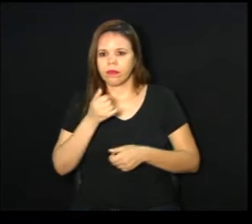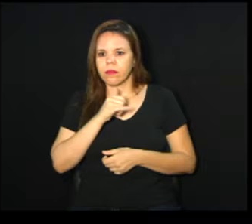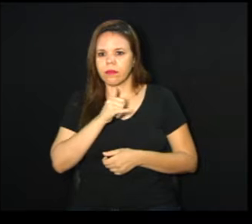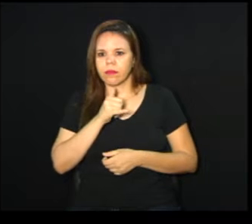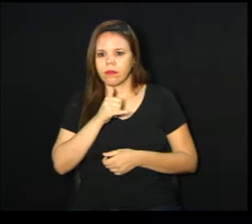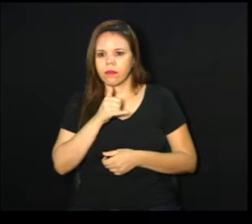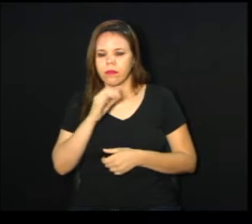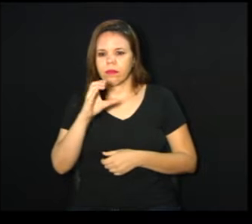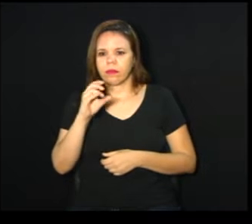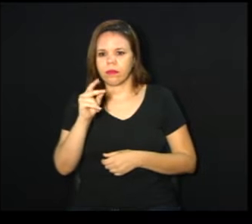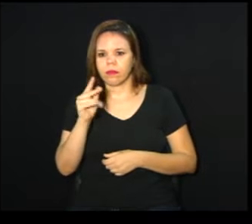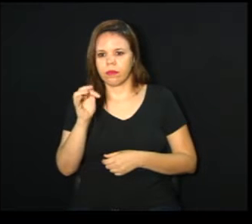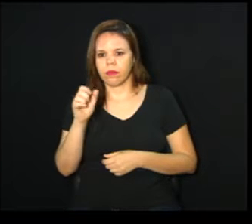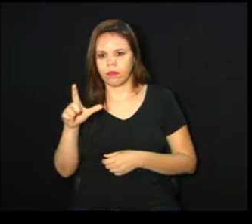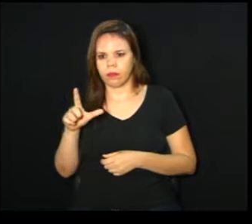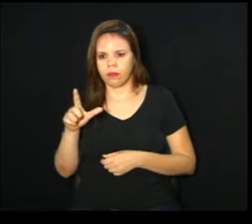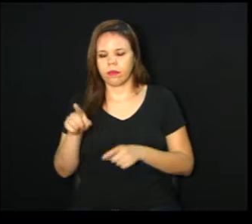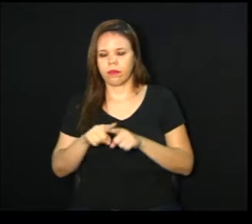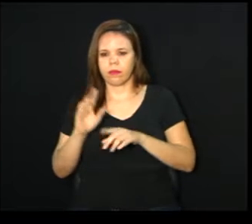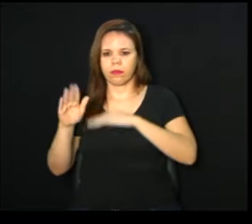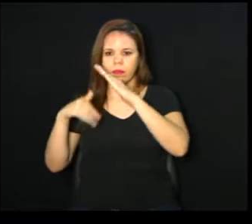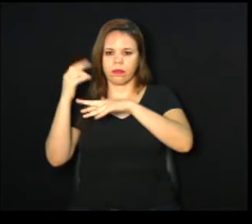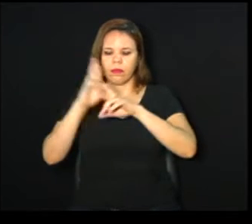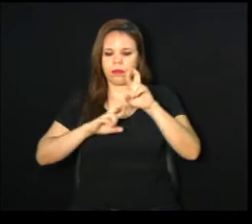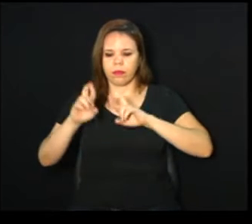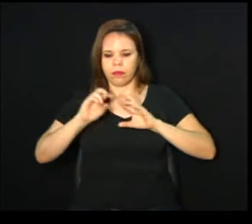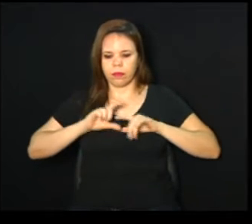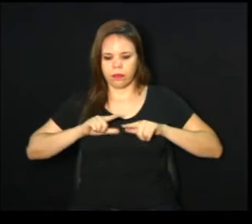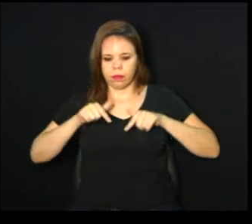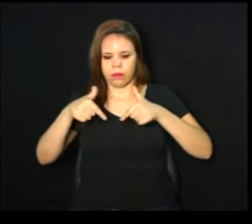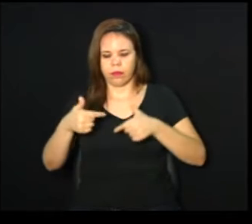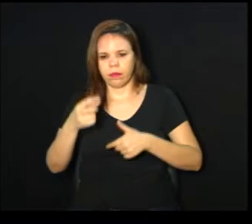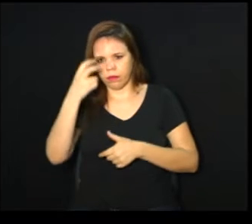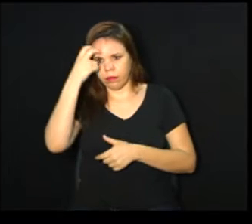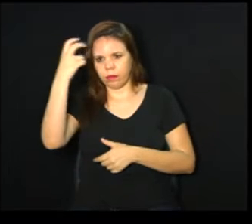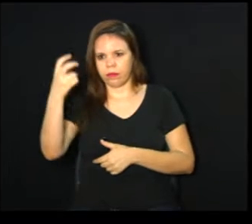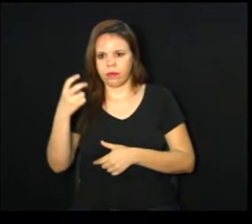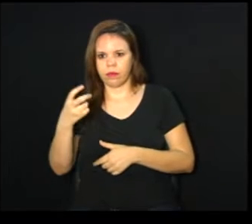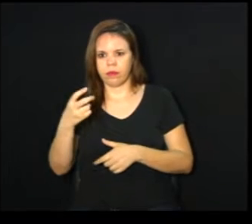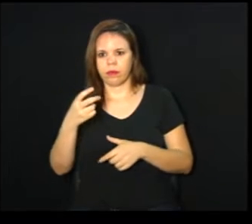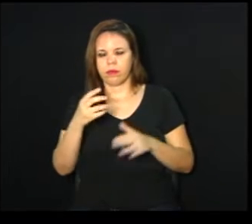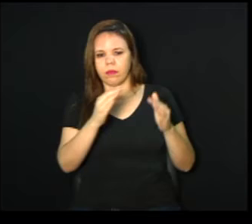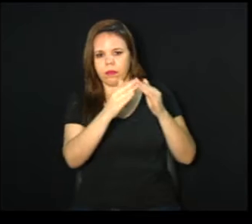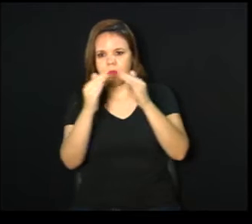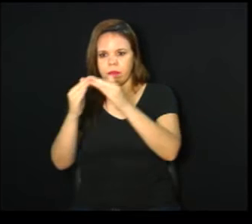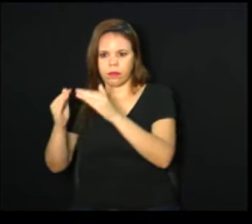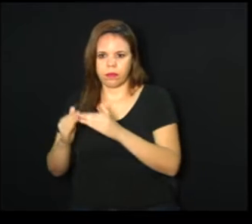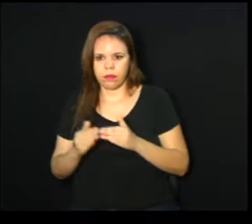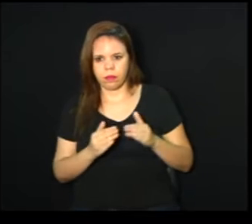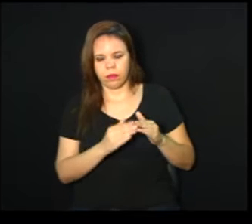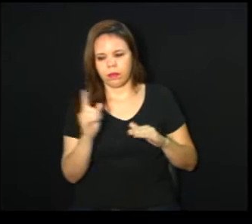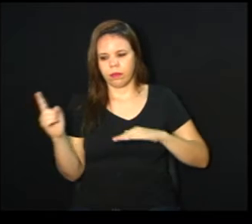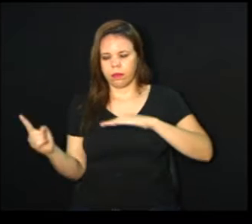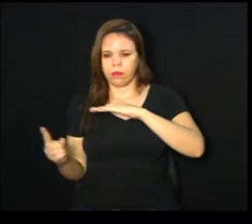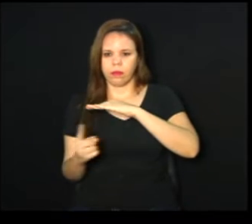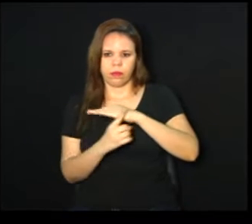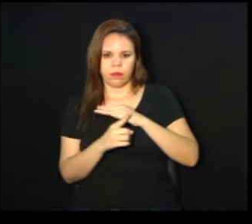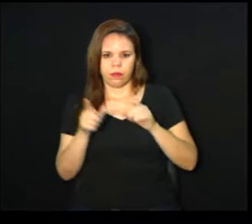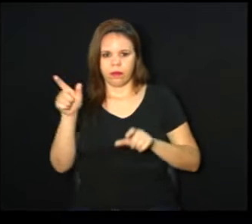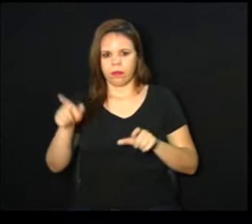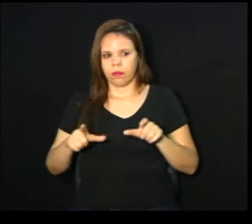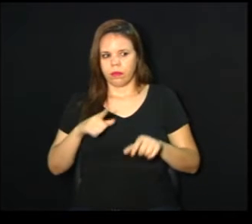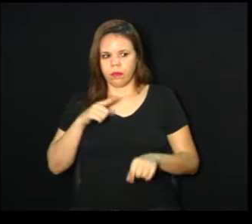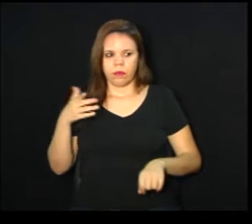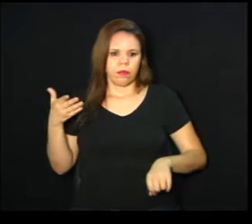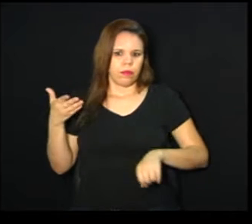a CPFL desenvolveu ações de monitoramento inteligente para residências. No caso, o consumidor teria